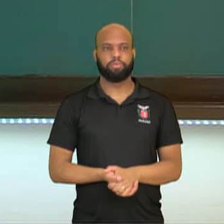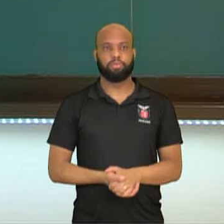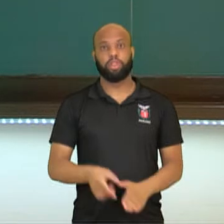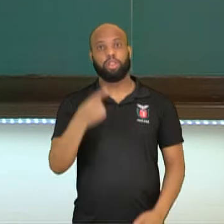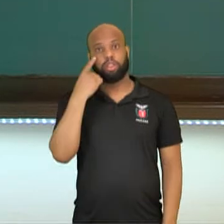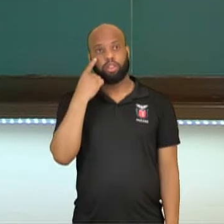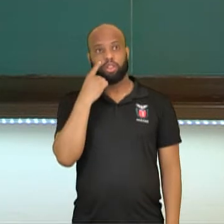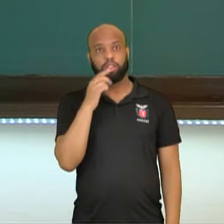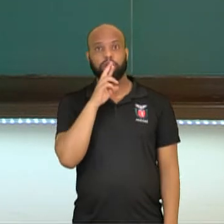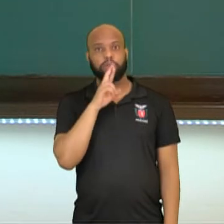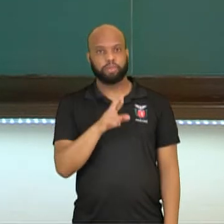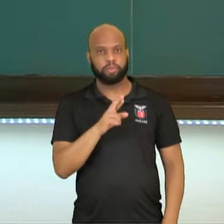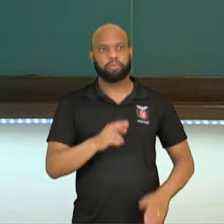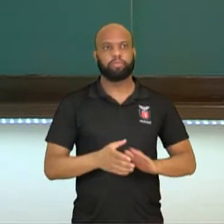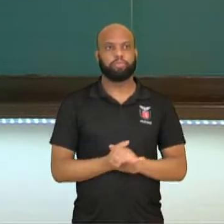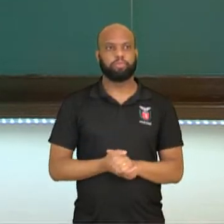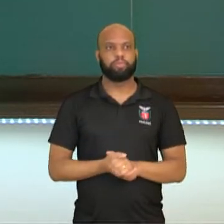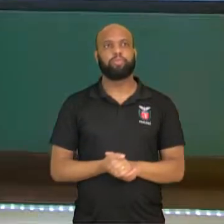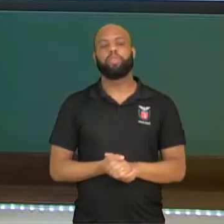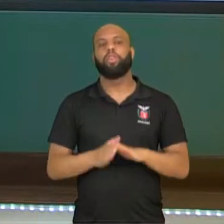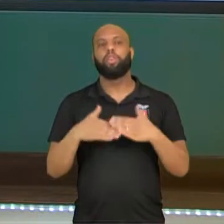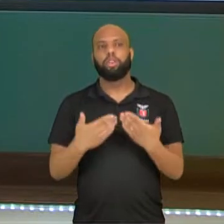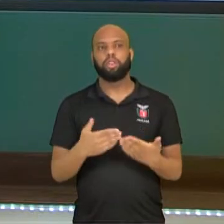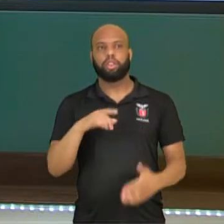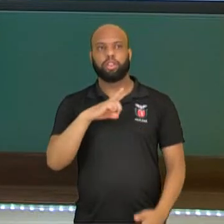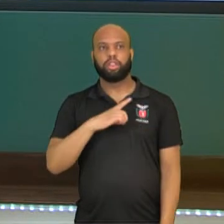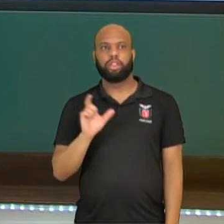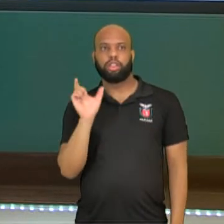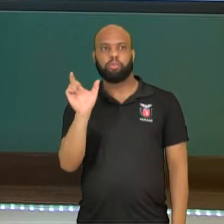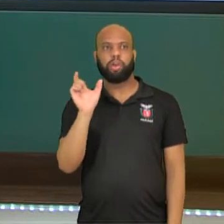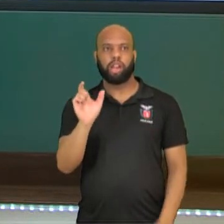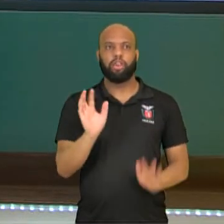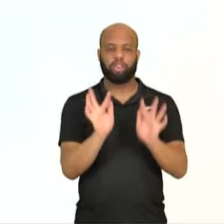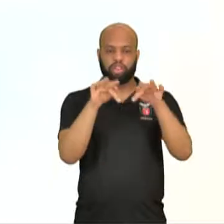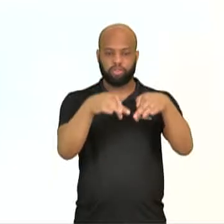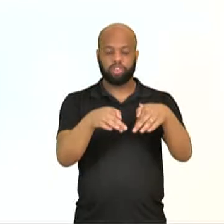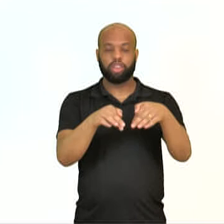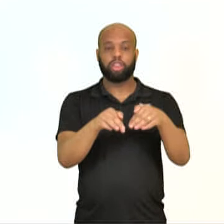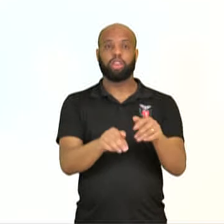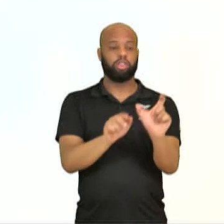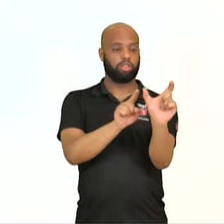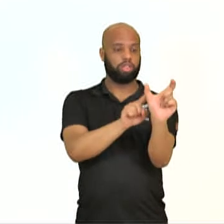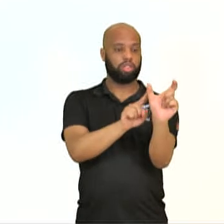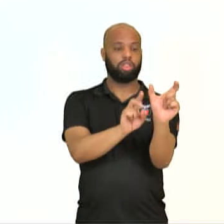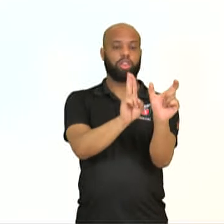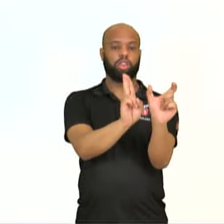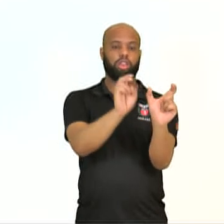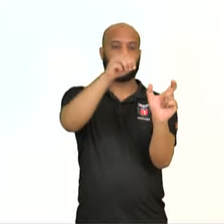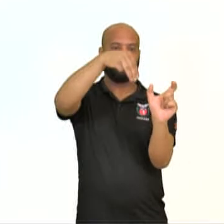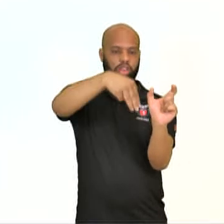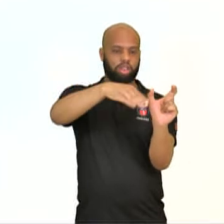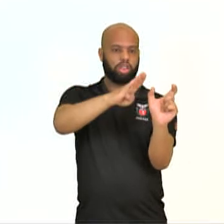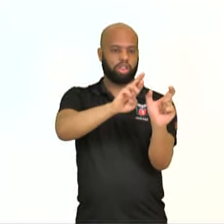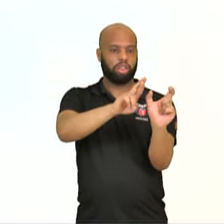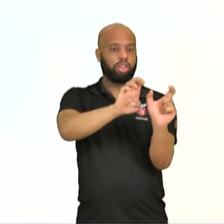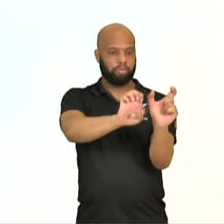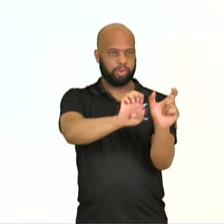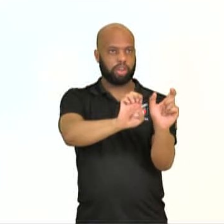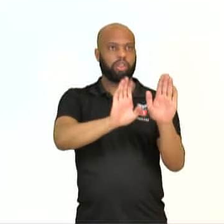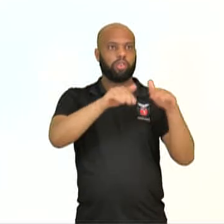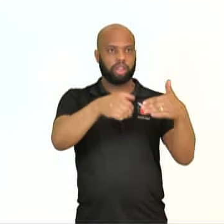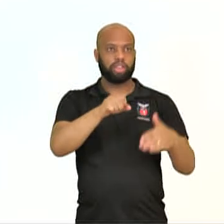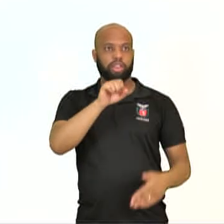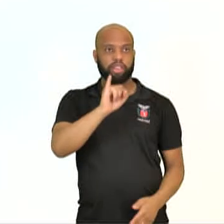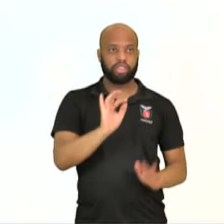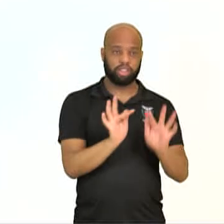Olha a resposta, gente. Lembra que certidumbre tem a terminação umbre, né? Ó, termina